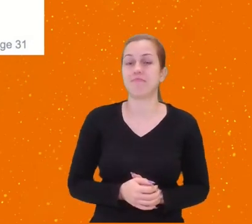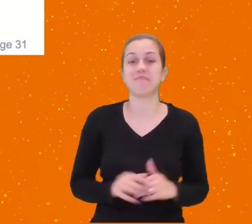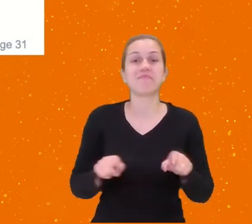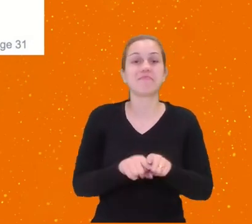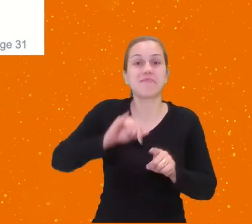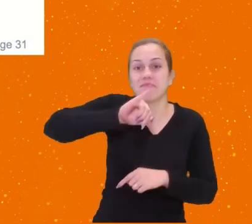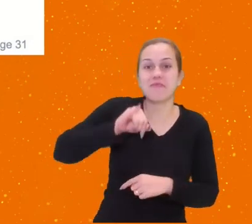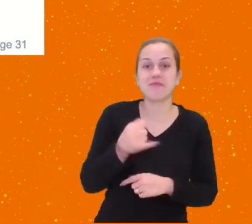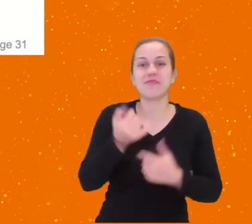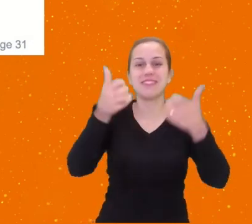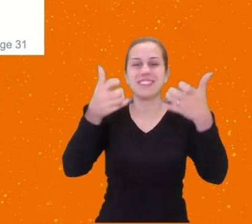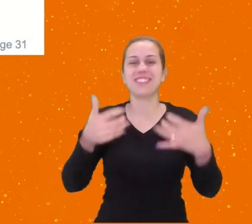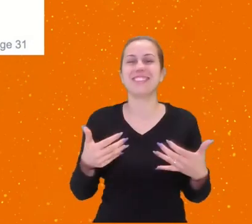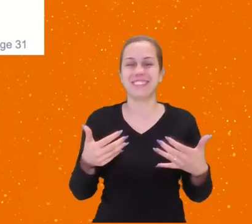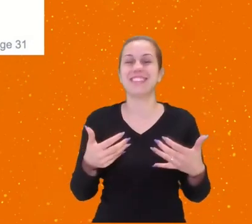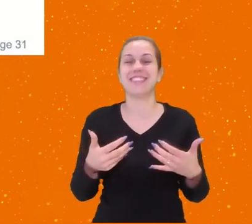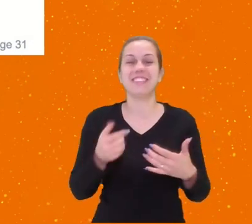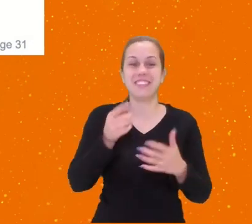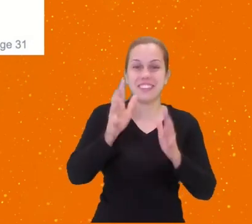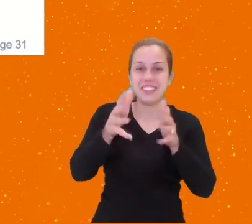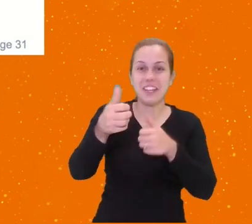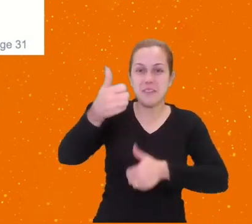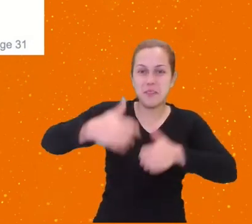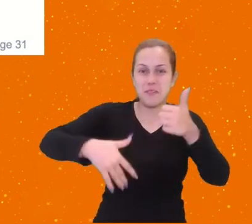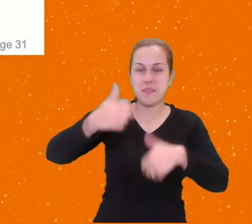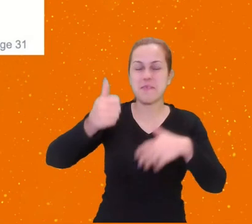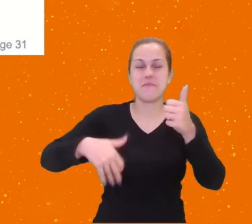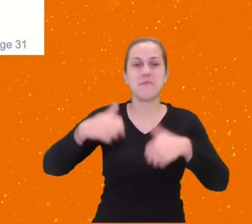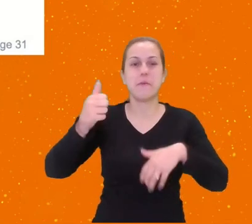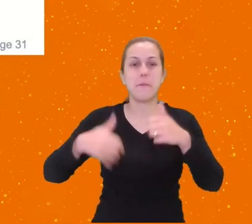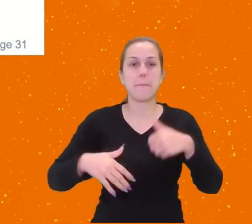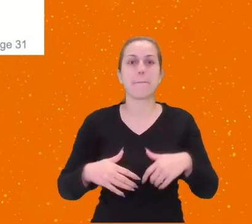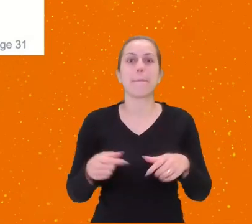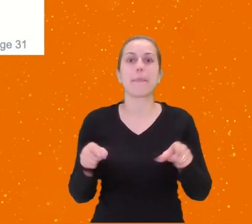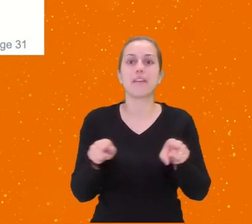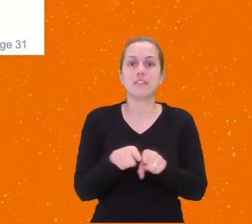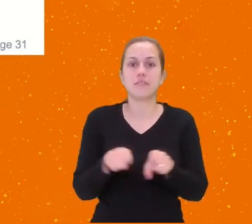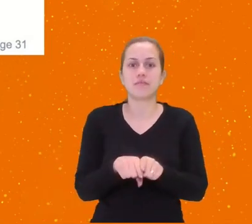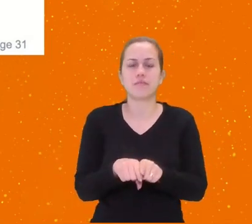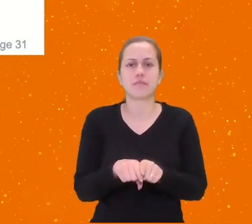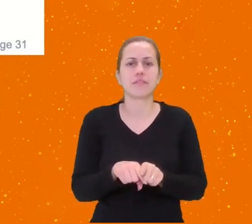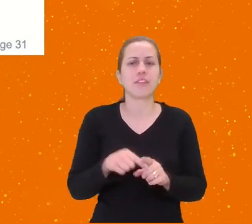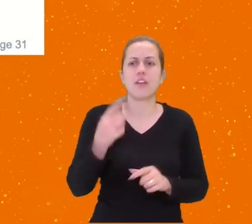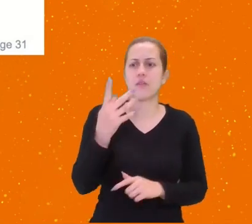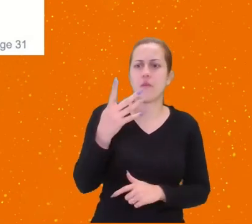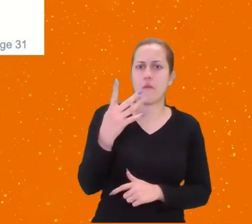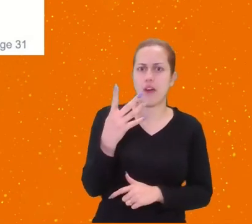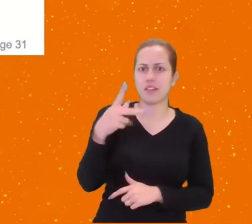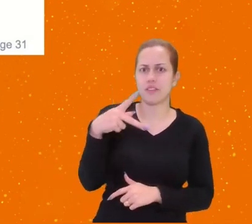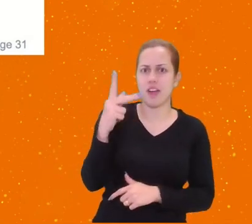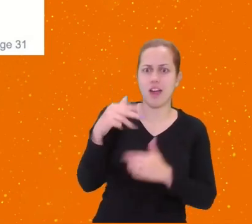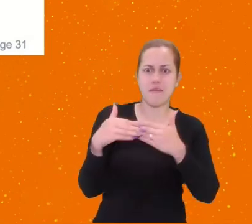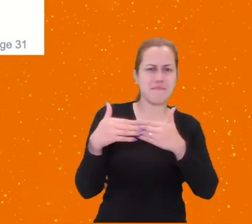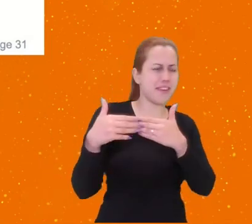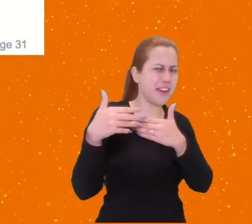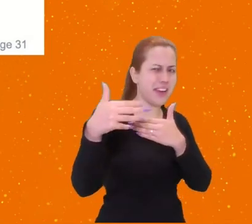aproveitar e você já comentar tudo isso. A questão de ir além do 4K, ter um foquista